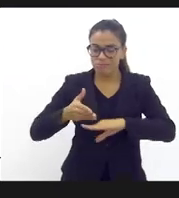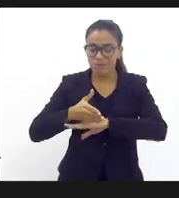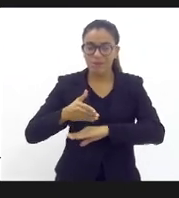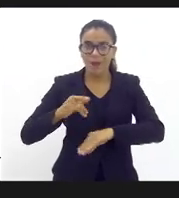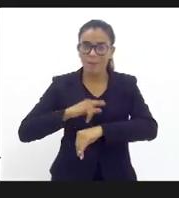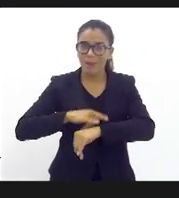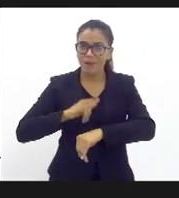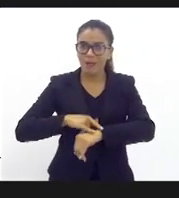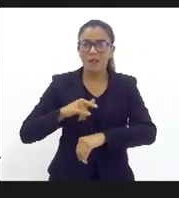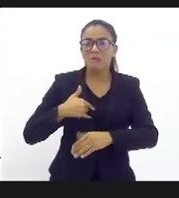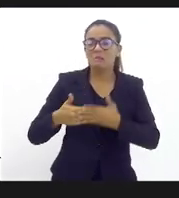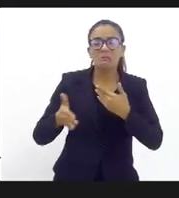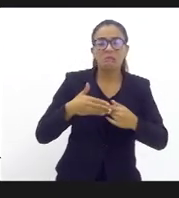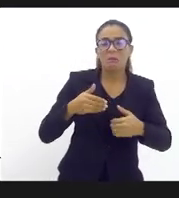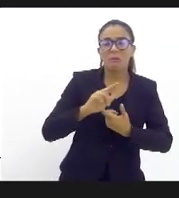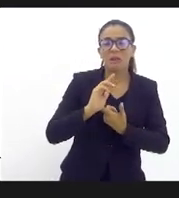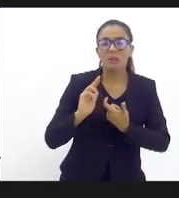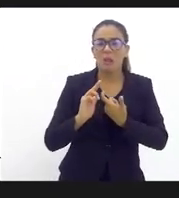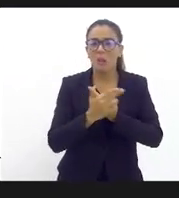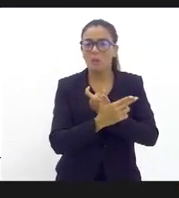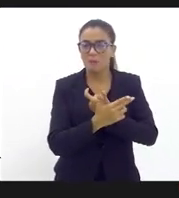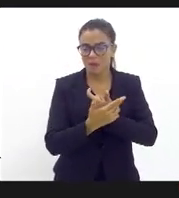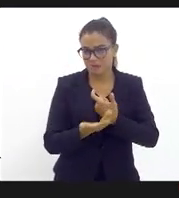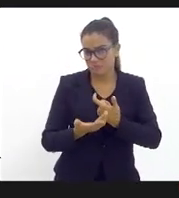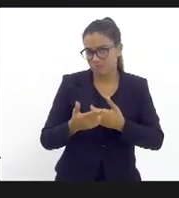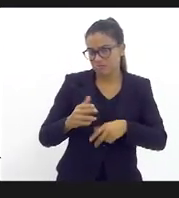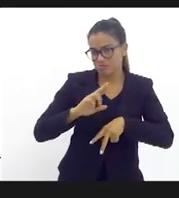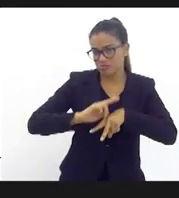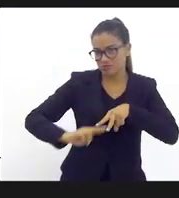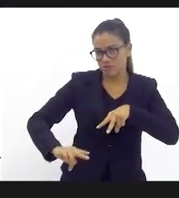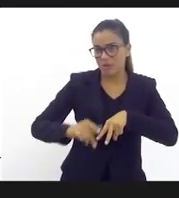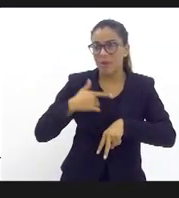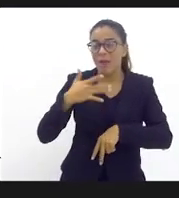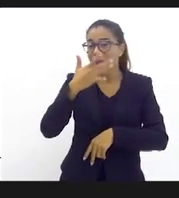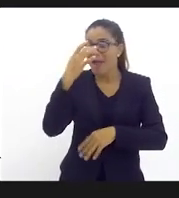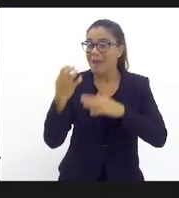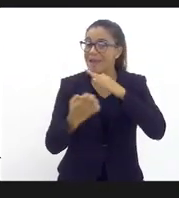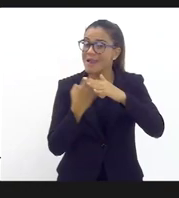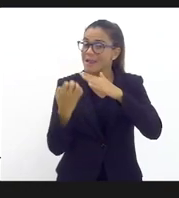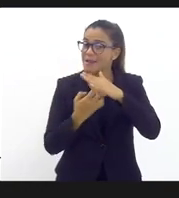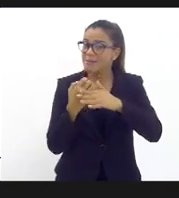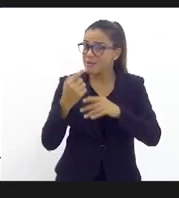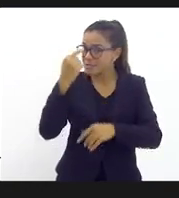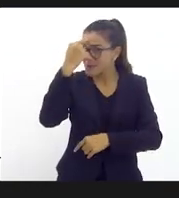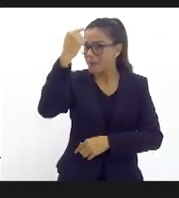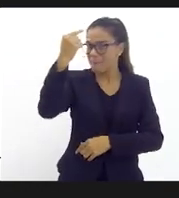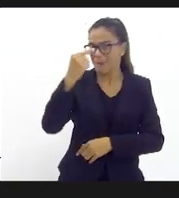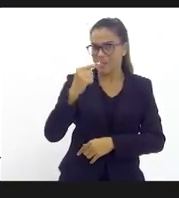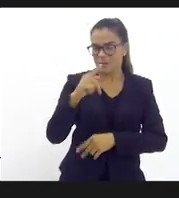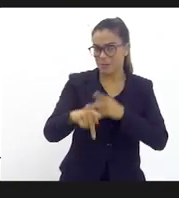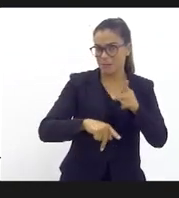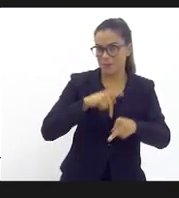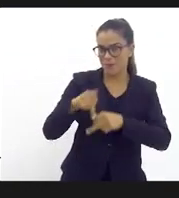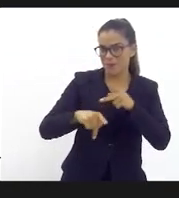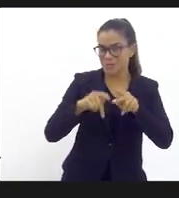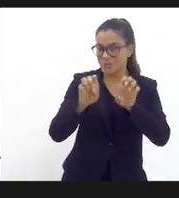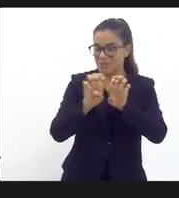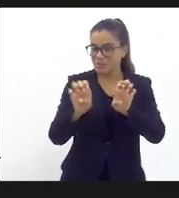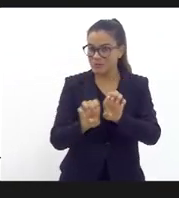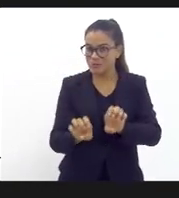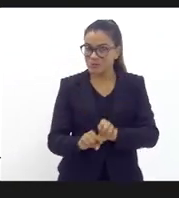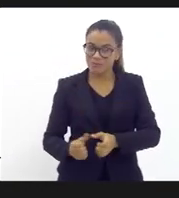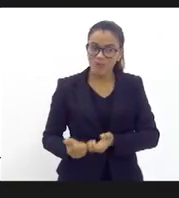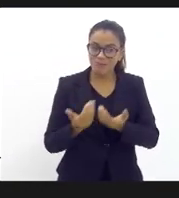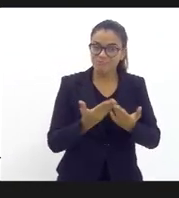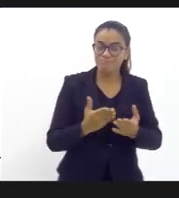de qual a sua nomenclatura de gênero que você se enquadra. Você não vai se sentir confortável porque aquela empresa ela não trabalhou o pessoal dela, não trabalhou a estrutura dela para